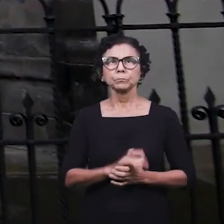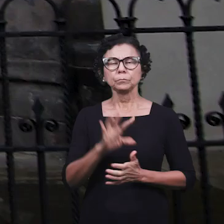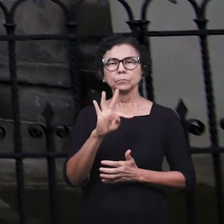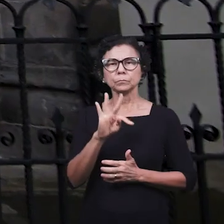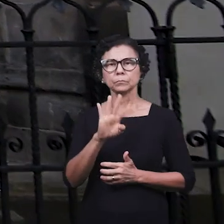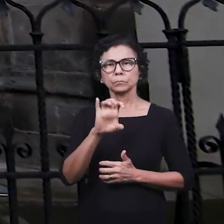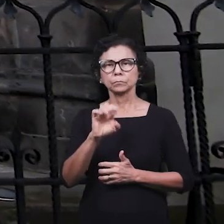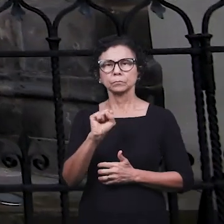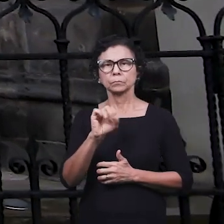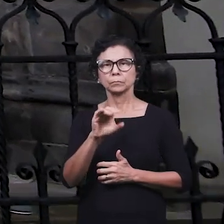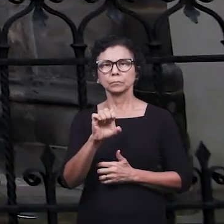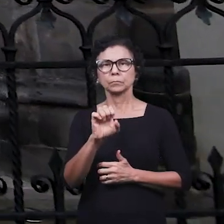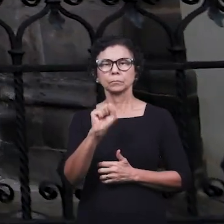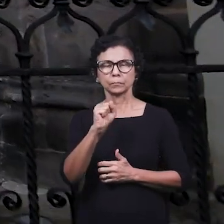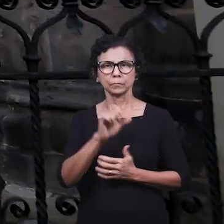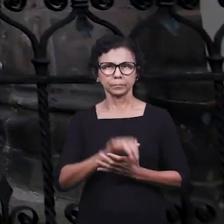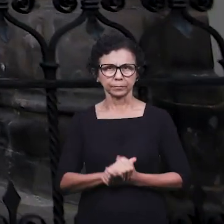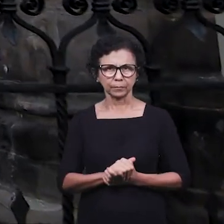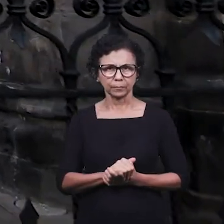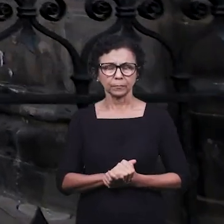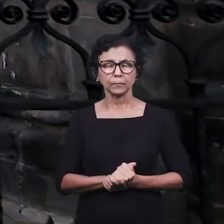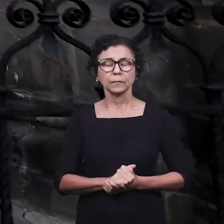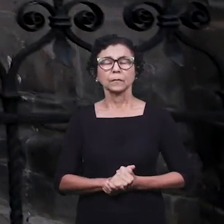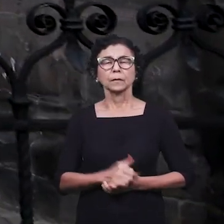dele. Calvino tinha 8 anos de idade.